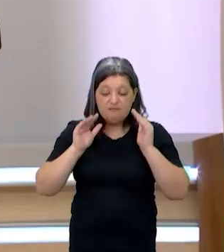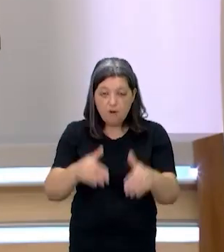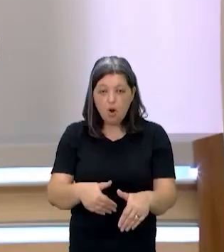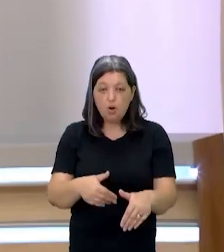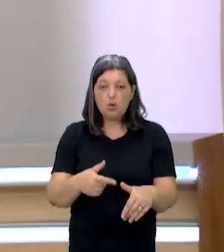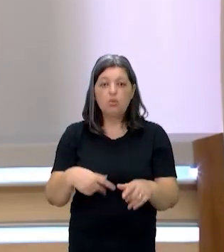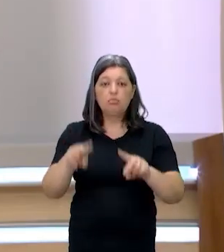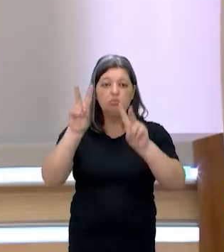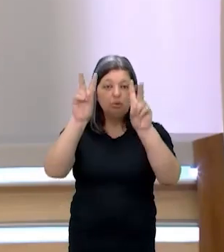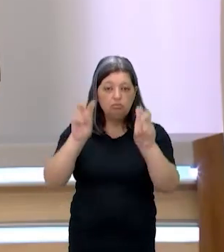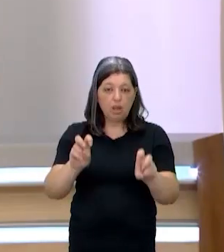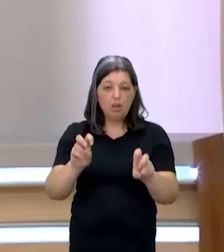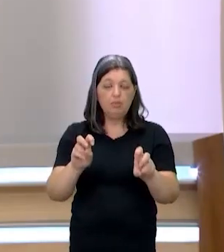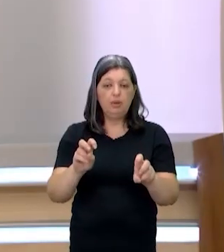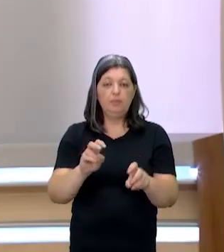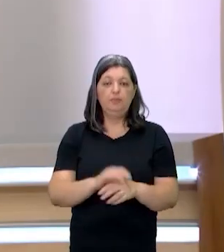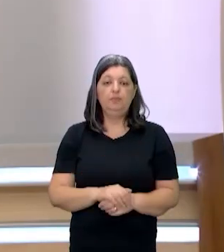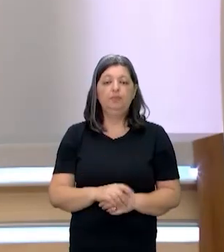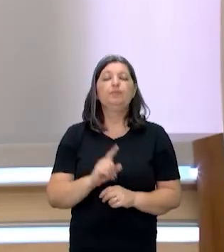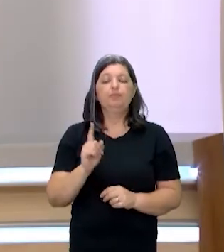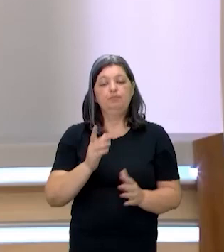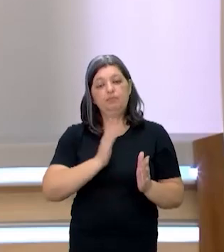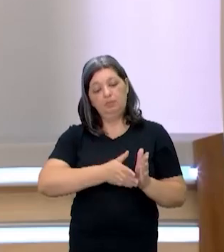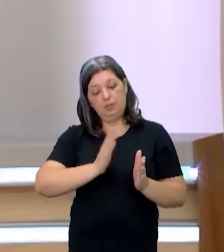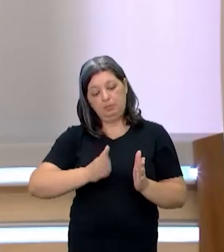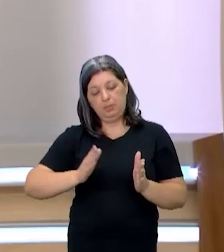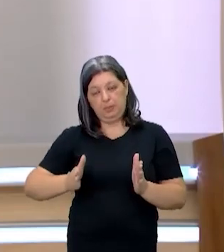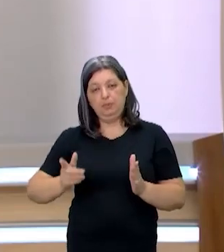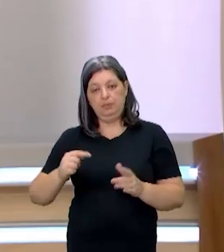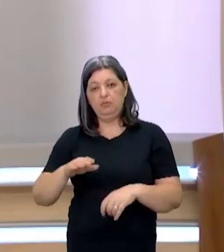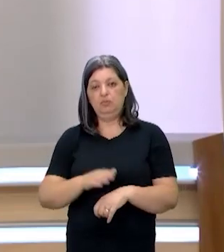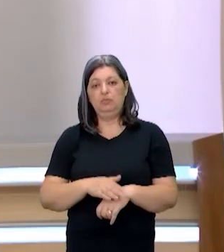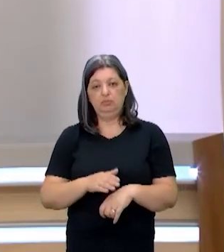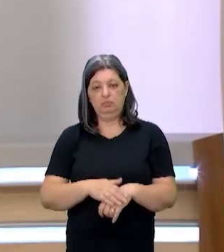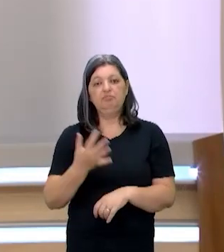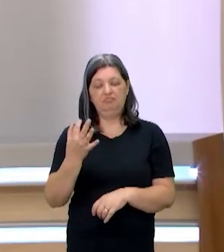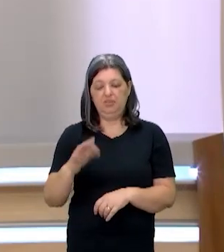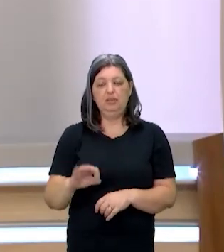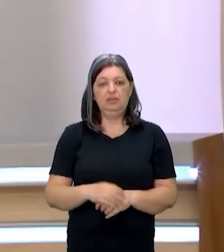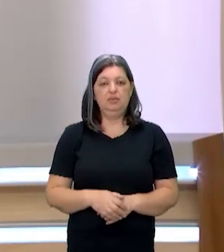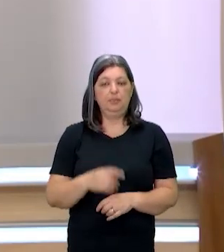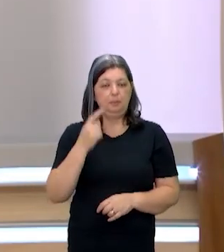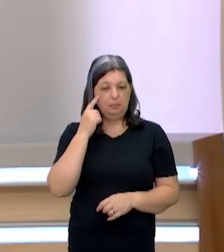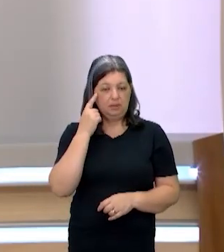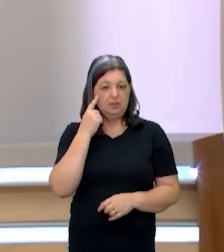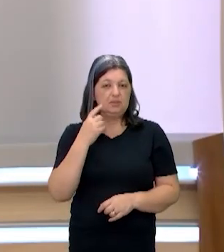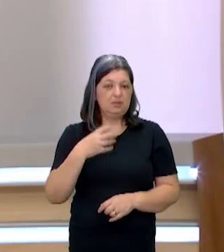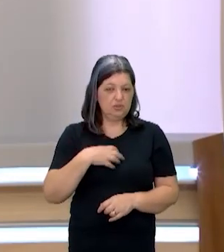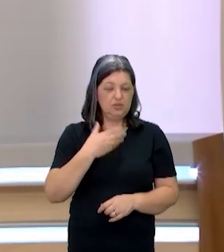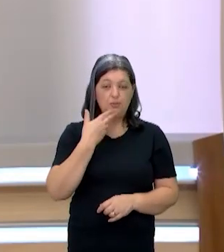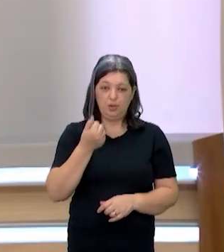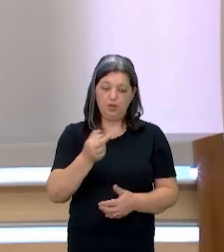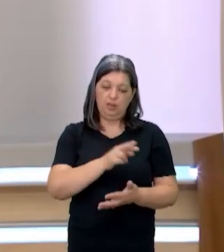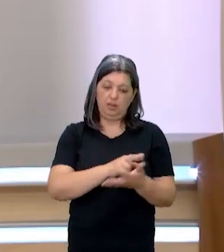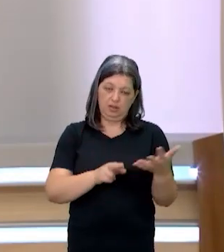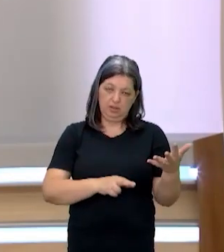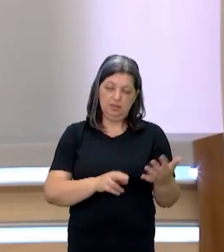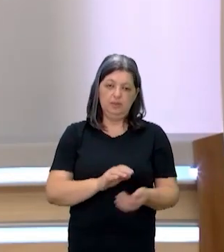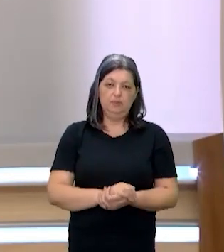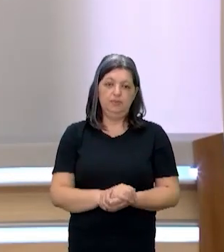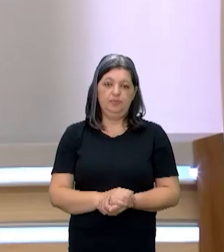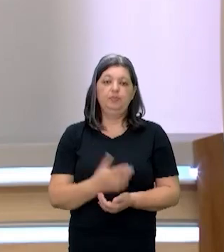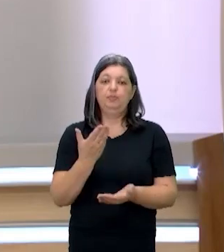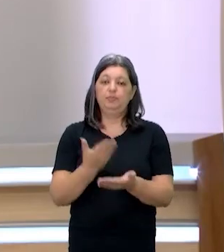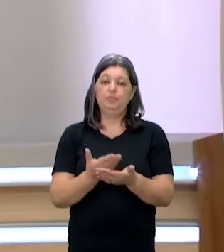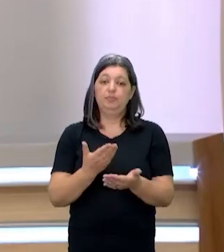o tema é esse, e assim por diante, tá? Façam isso que vai dar muita diferença na redação de vocês. Então, essa